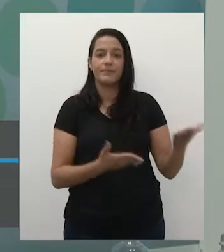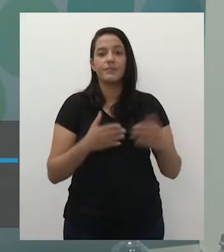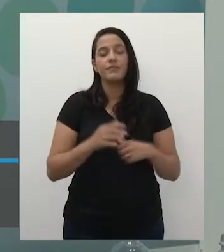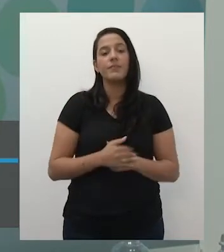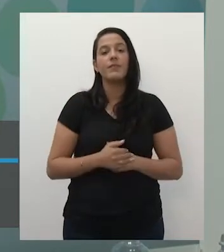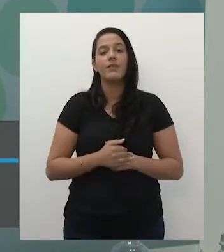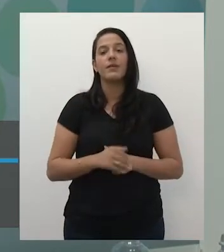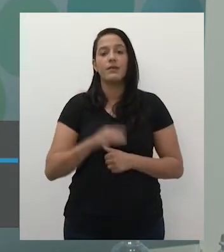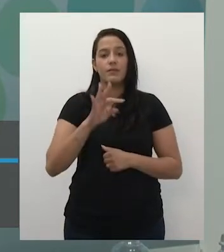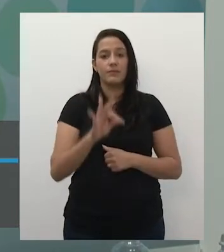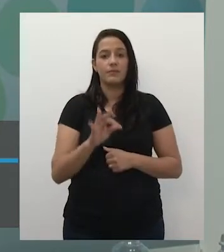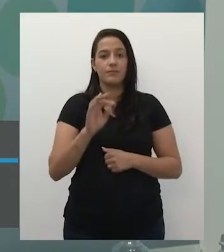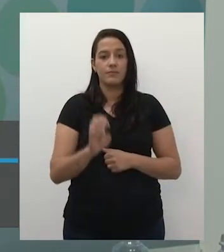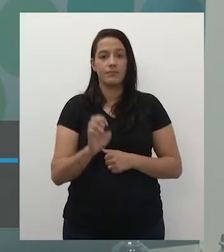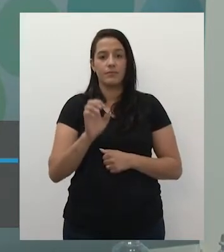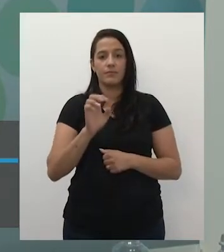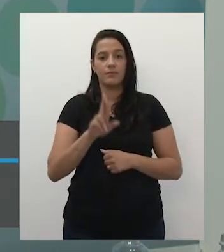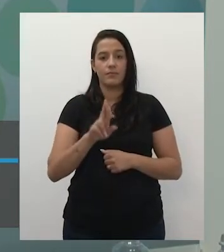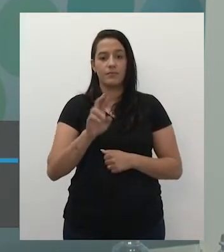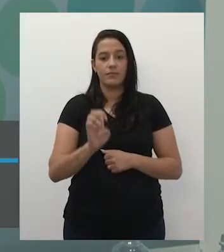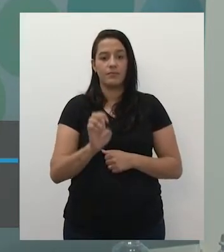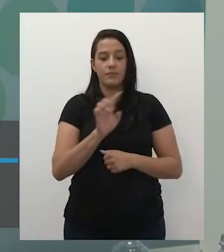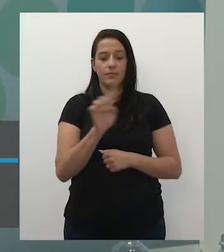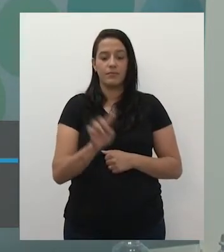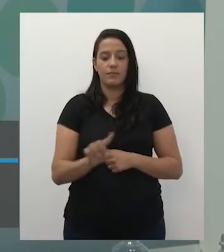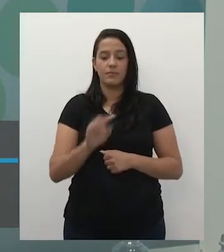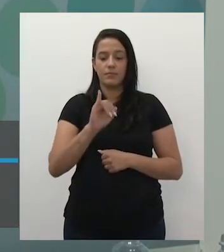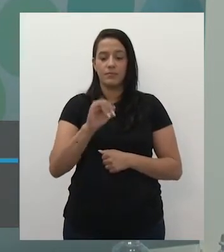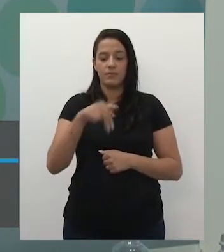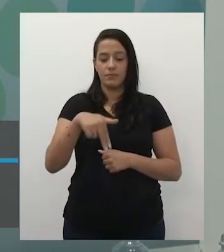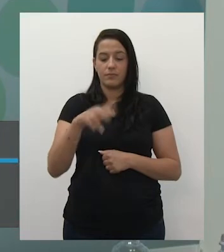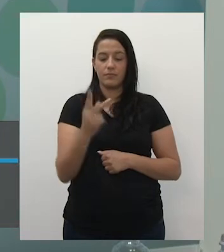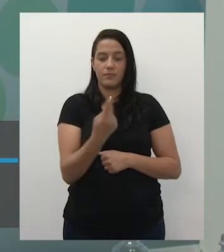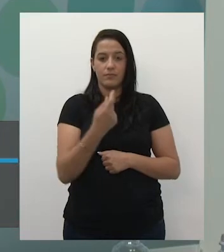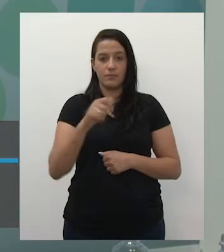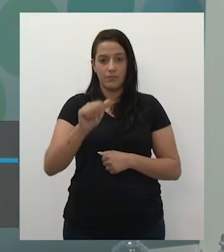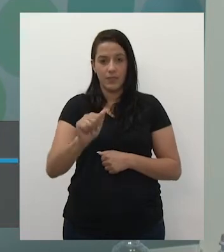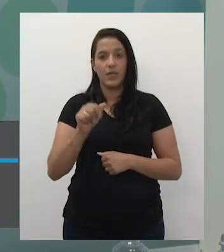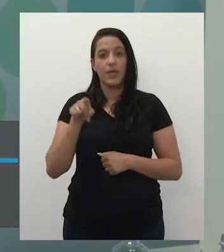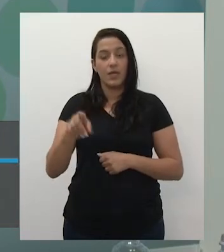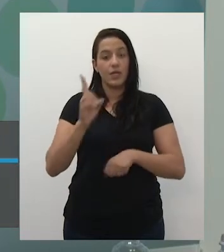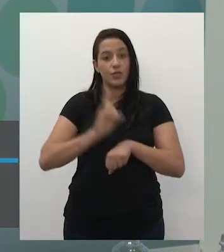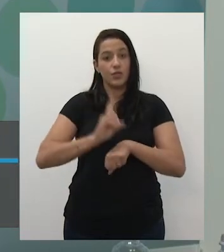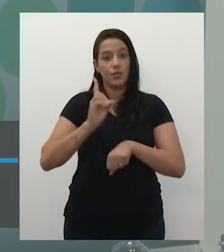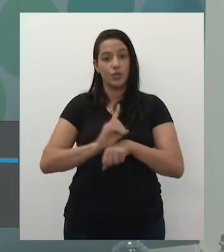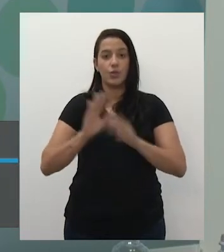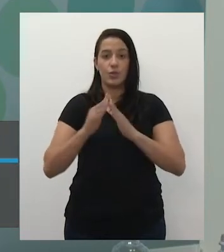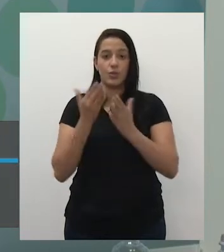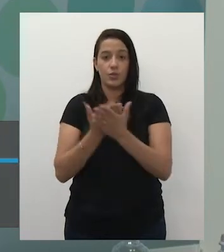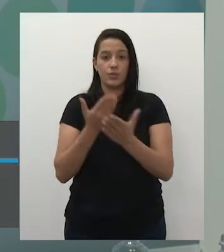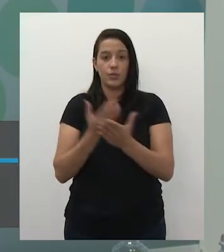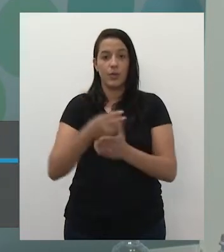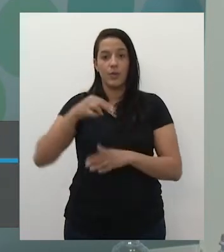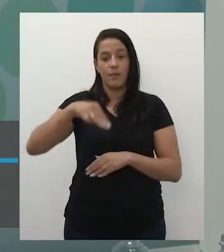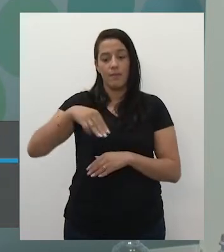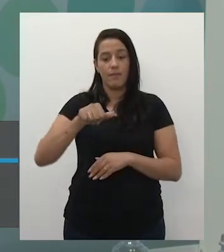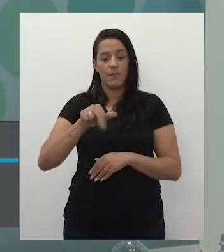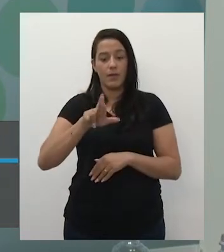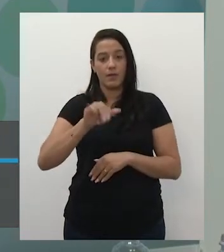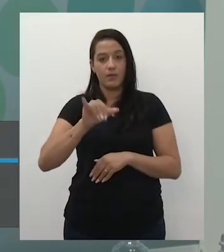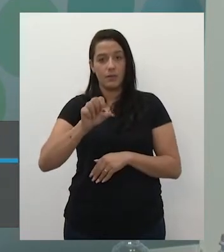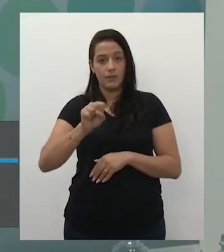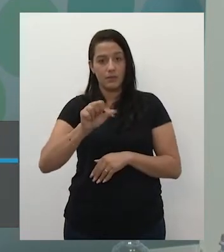que os nossos colegas de profissão possam vencer as suas dificuldades. Isso é bárbaro, né, gente? Isso faz